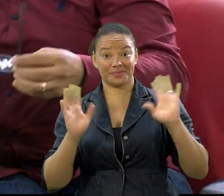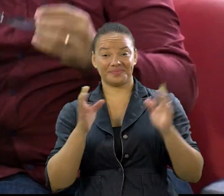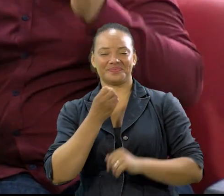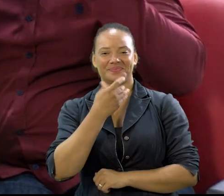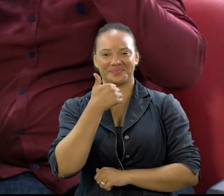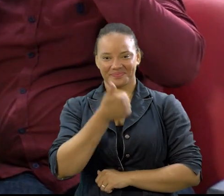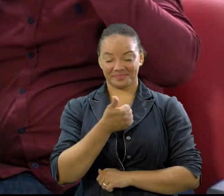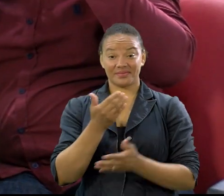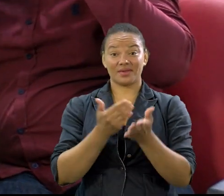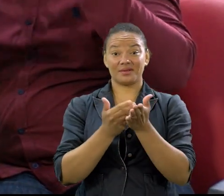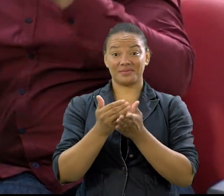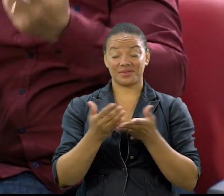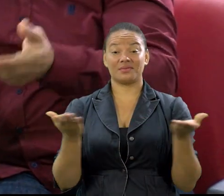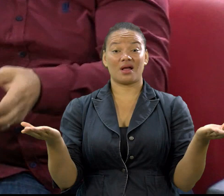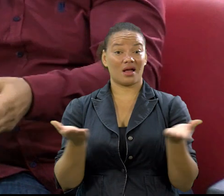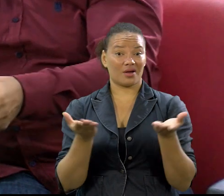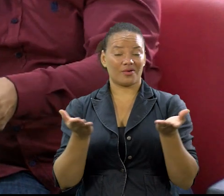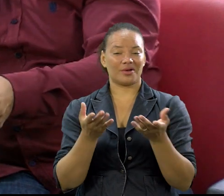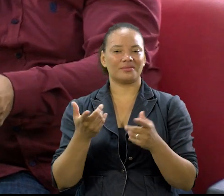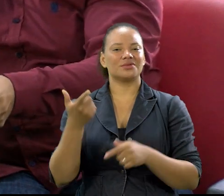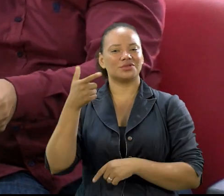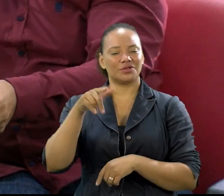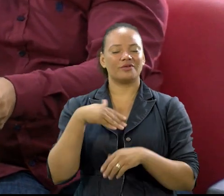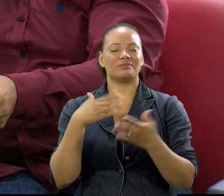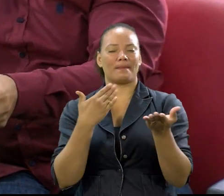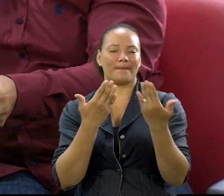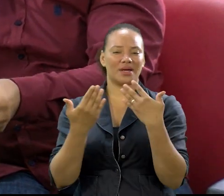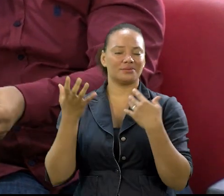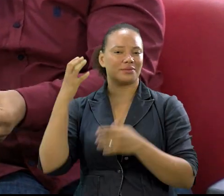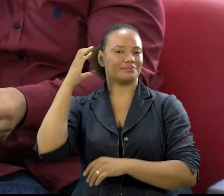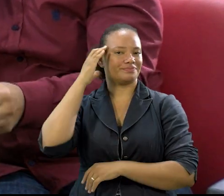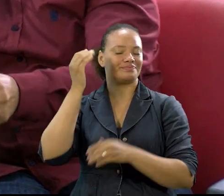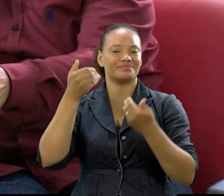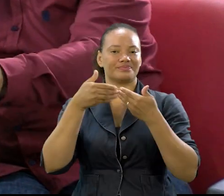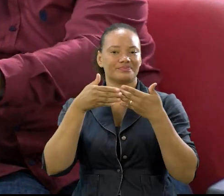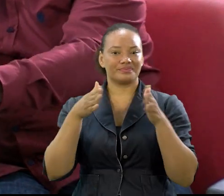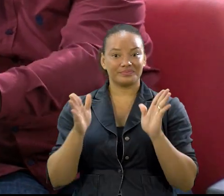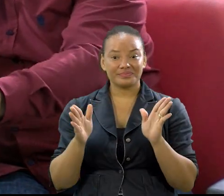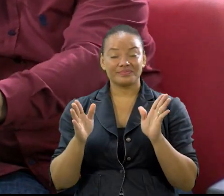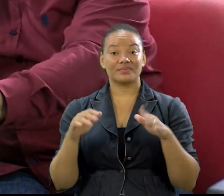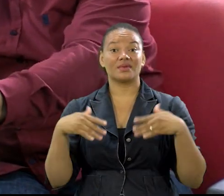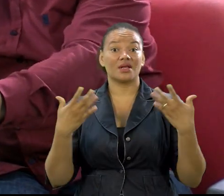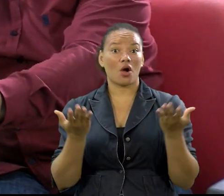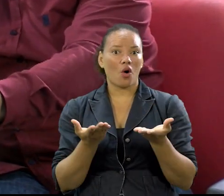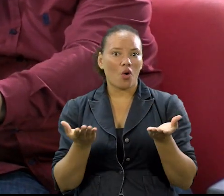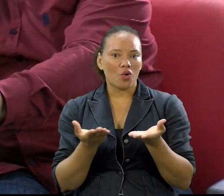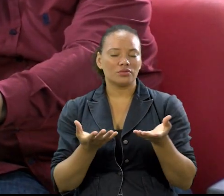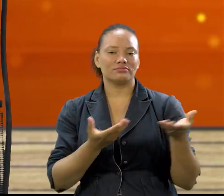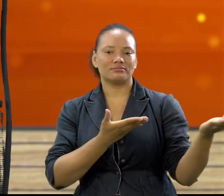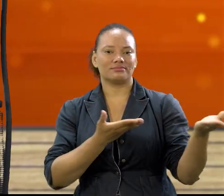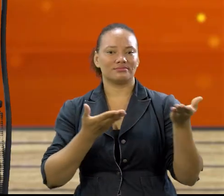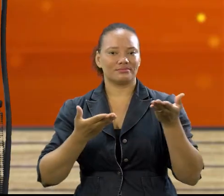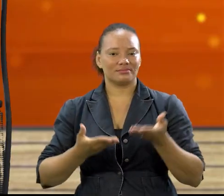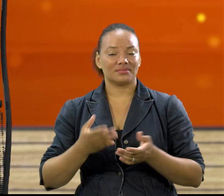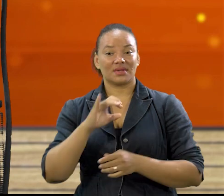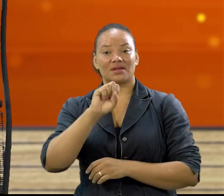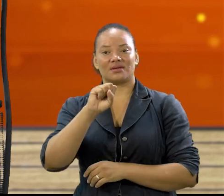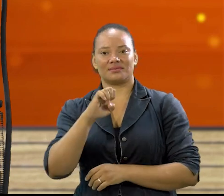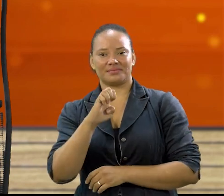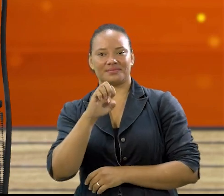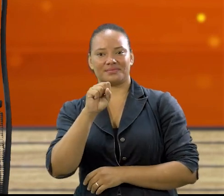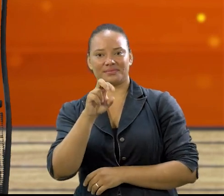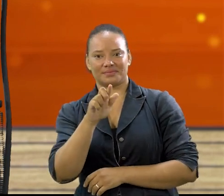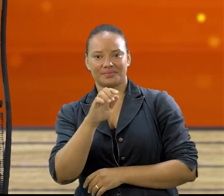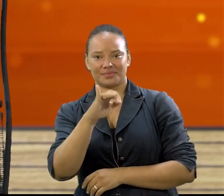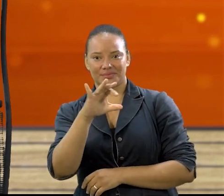Olá tudo bem Estamos iniciando mais um bate-papo no nosso podcast diálogo aberto e hoje eu recebo aqui o Sérgio Pereira